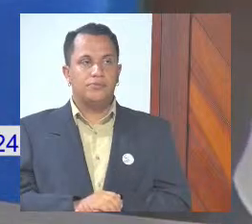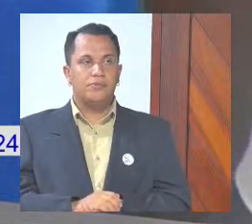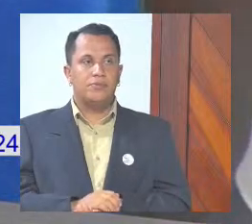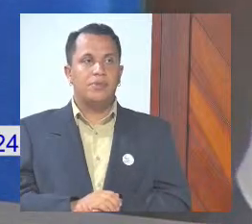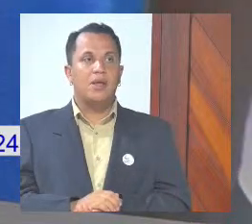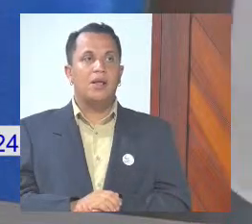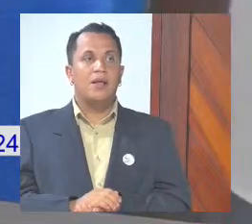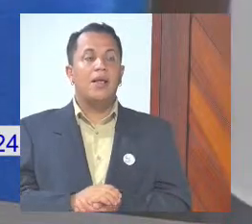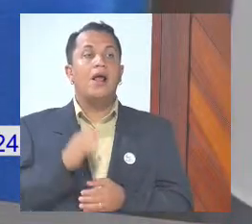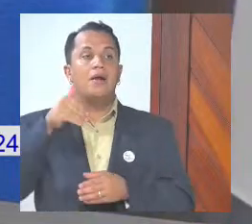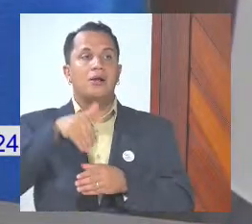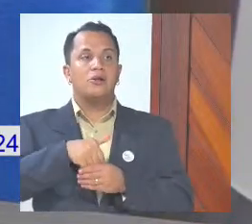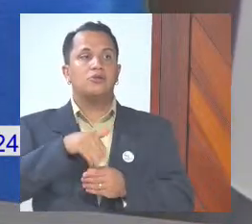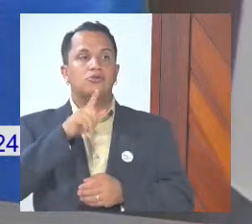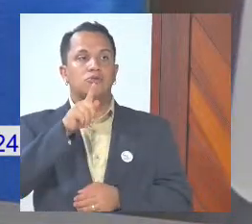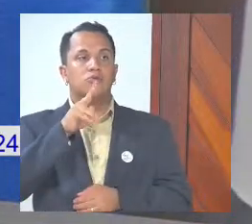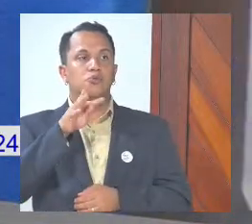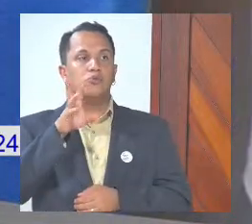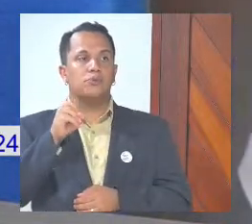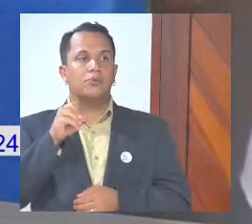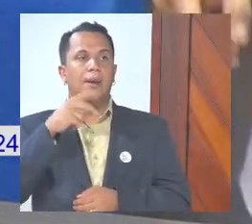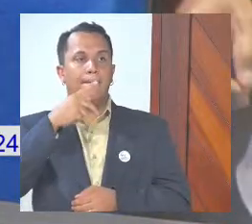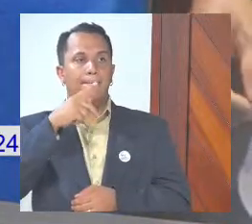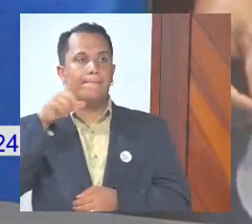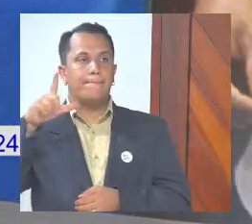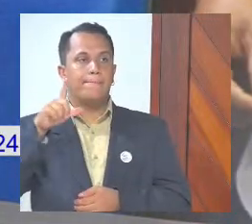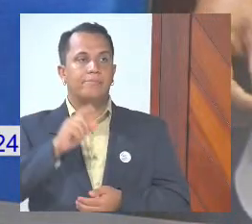Vereador Guto, do PL.